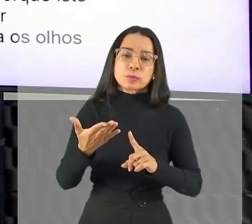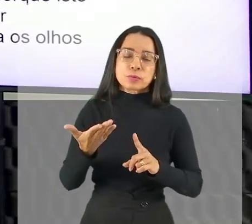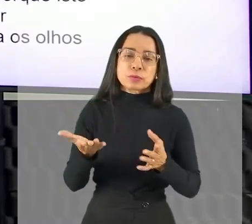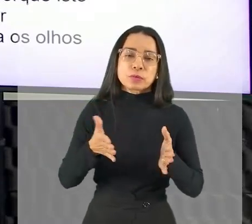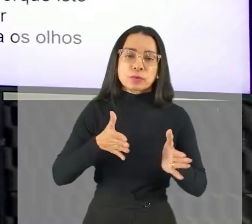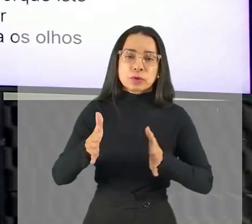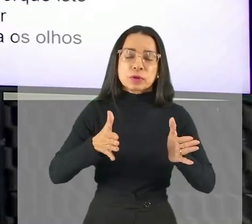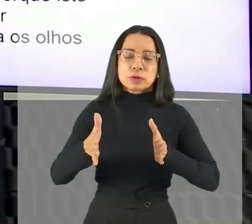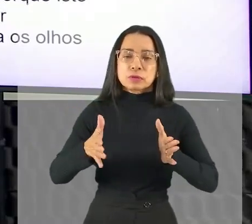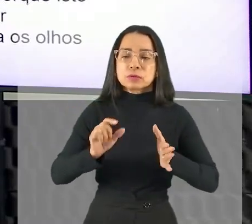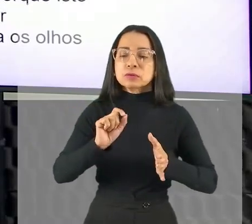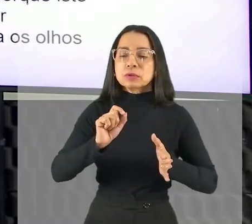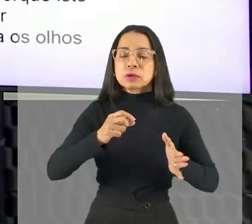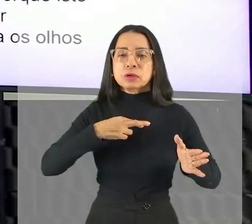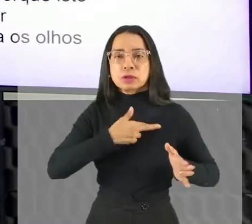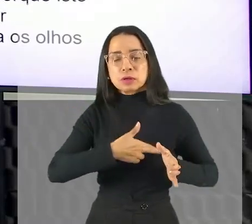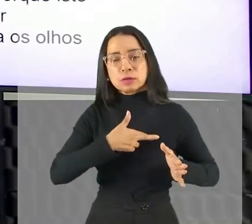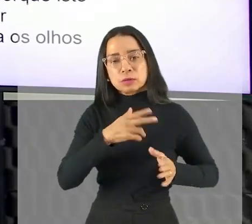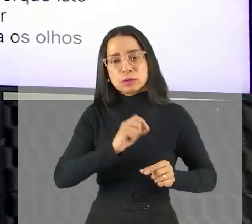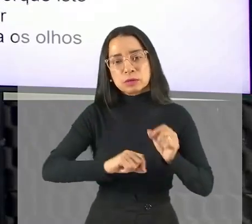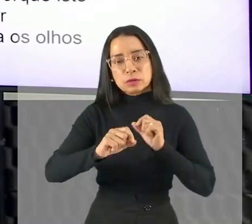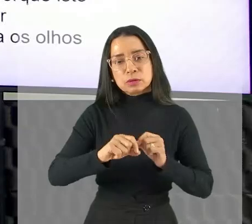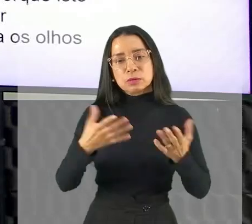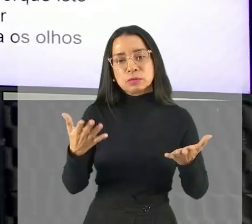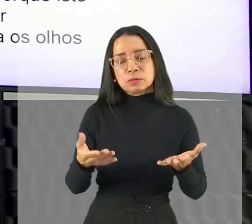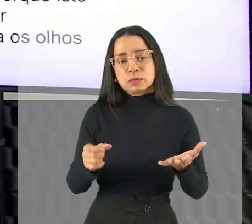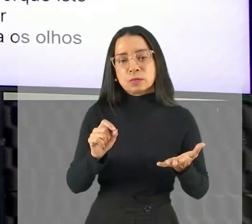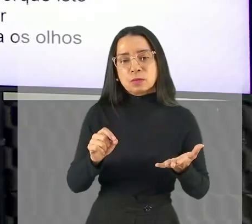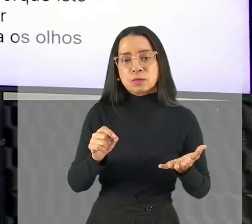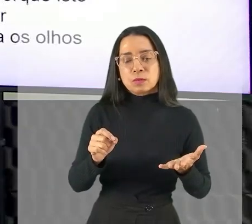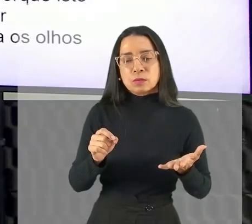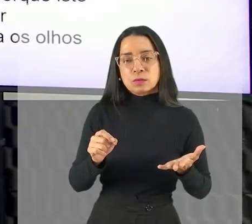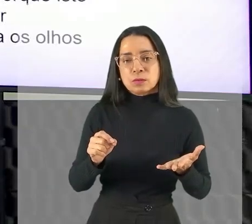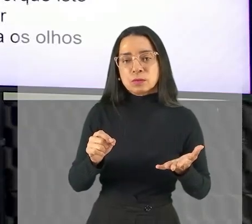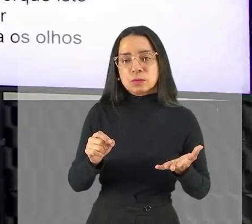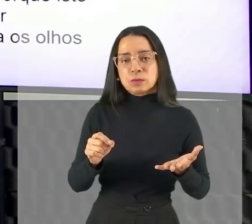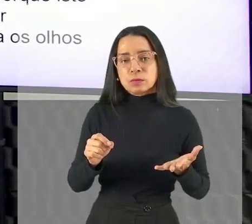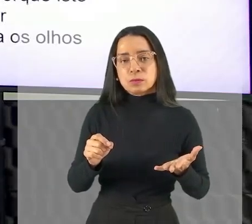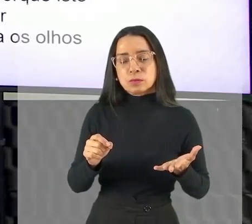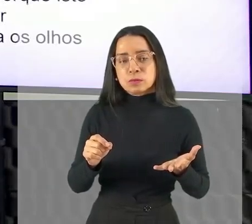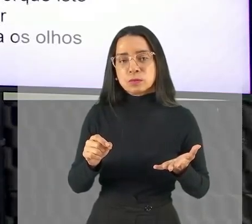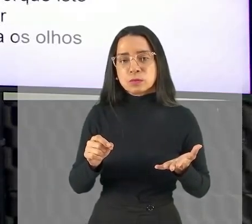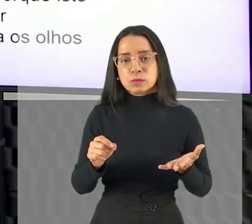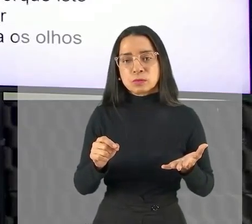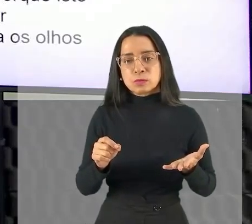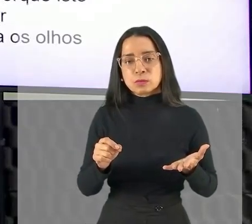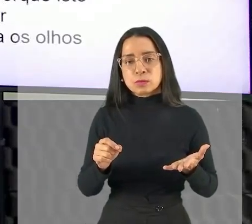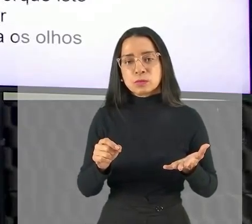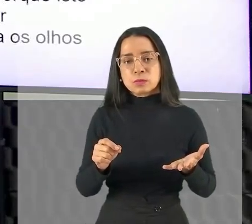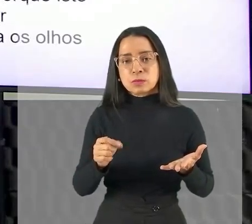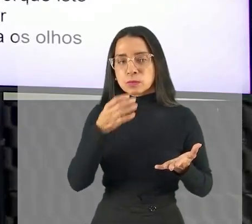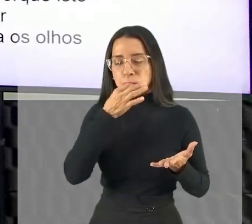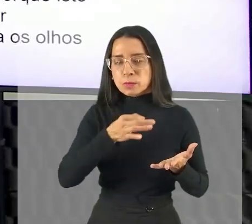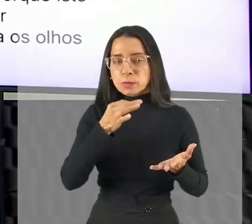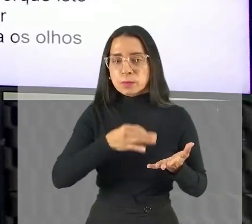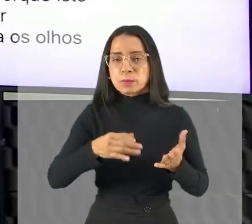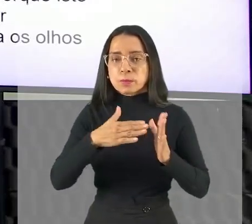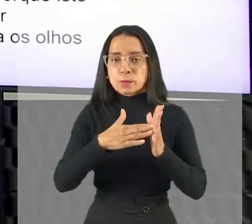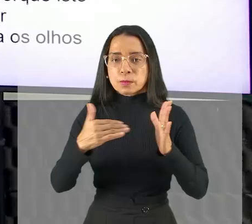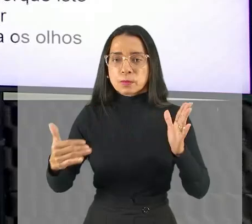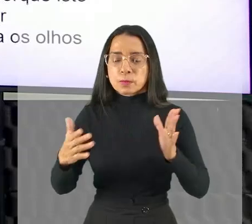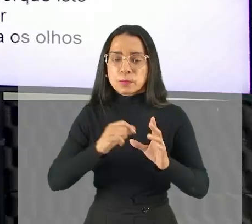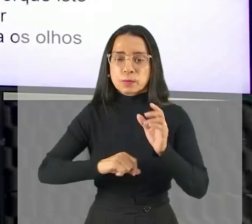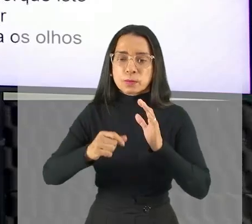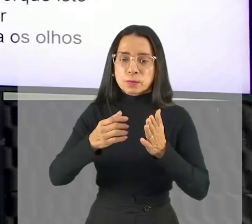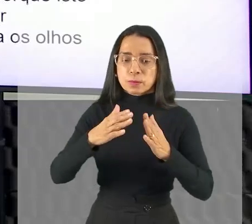é um trecho que vai fazer, de alguma forma, de maneira sutil, como o enunciado está falando, uma crítica à estética, né, à